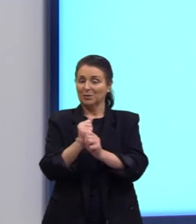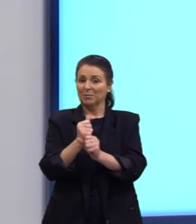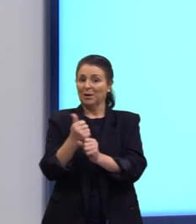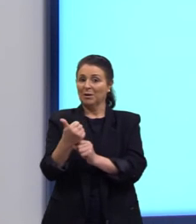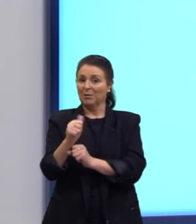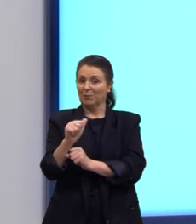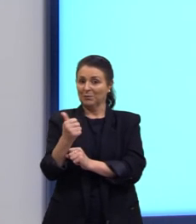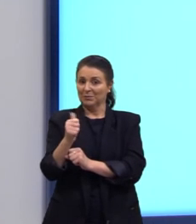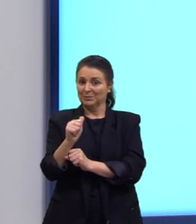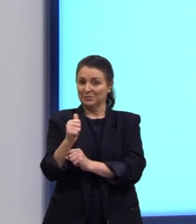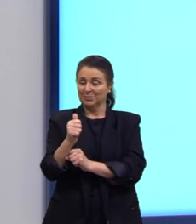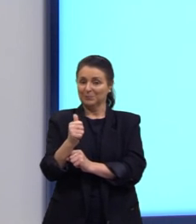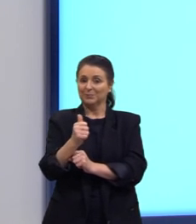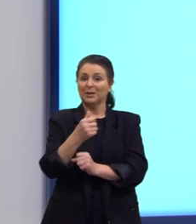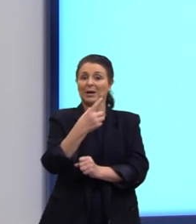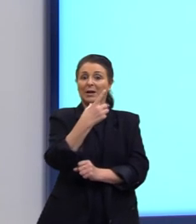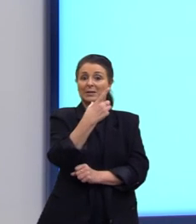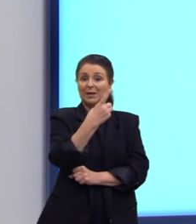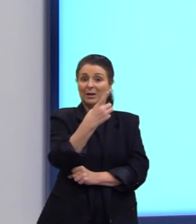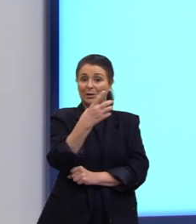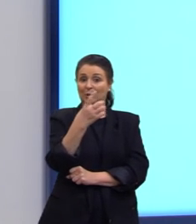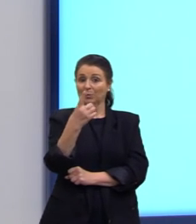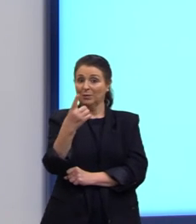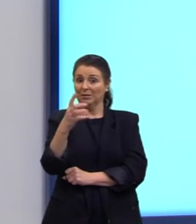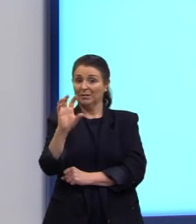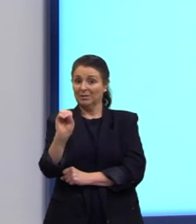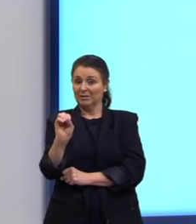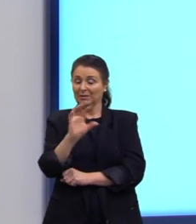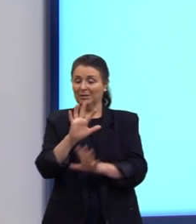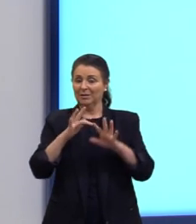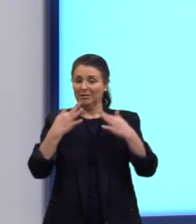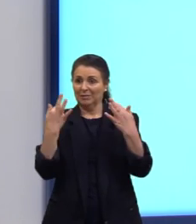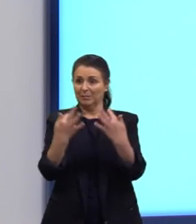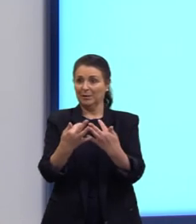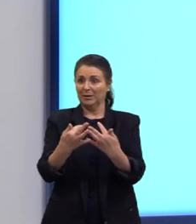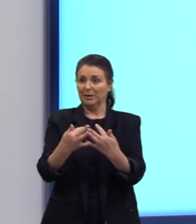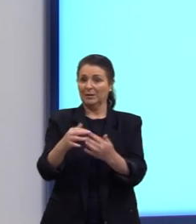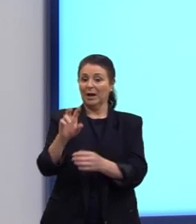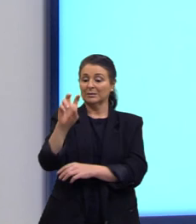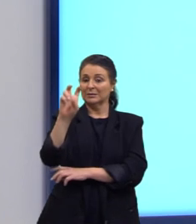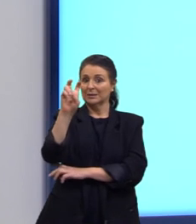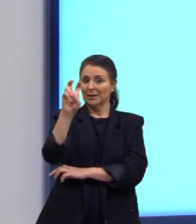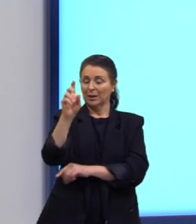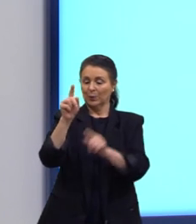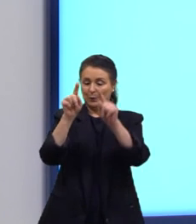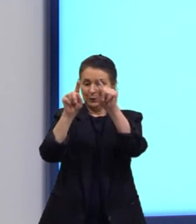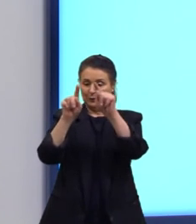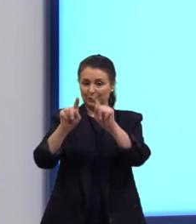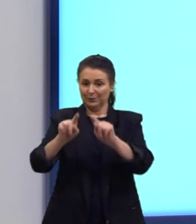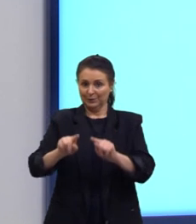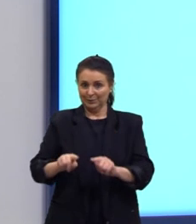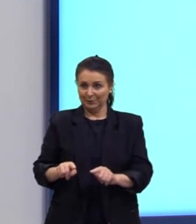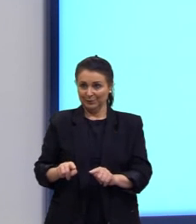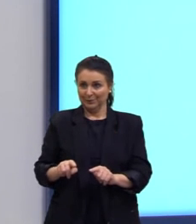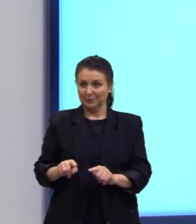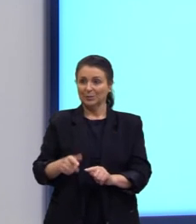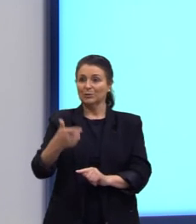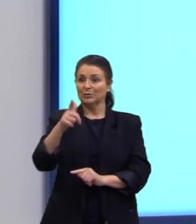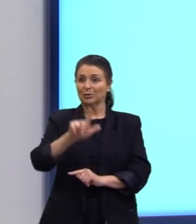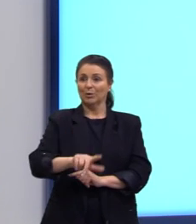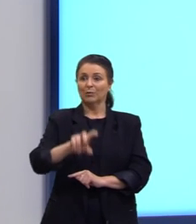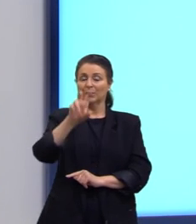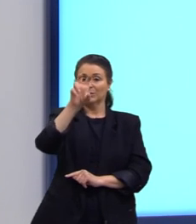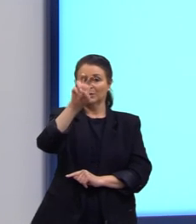portanto 110 famílias e a última região a região 5 de novo